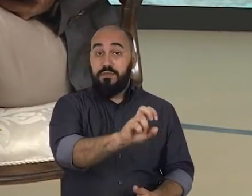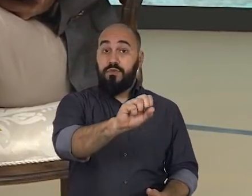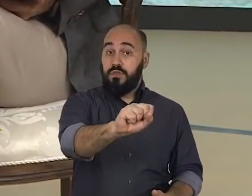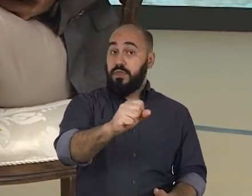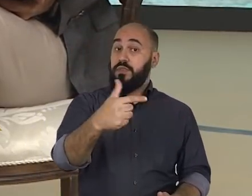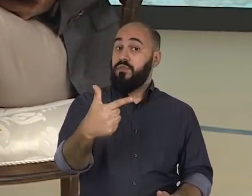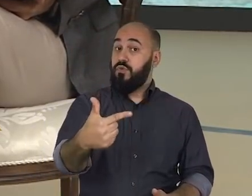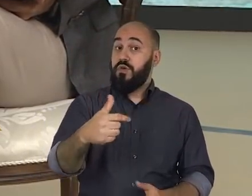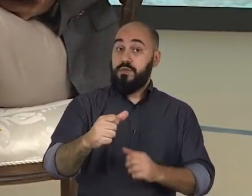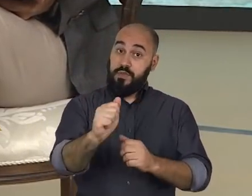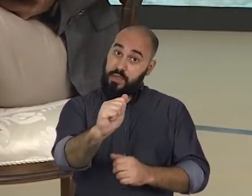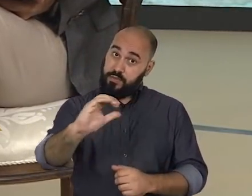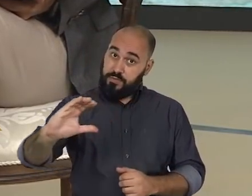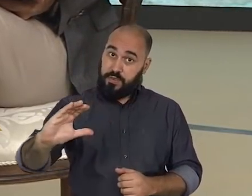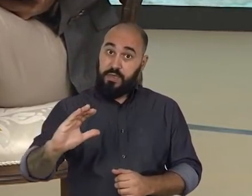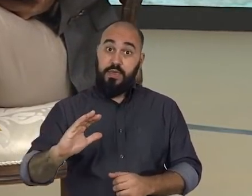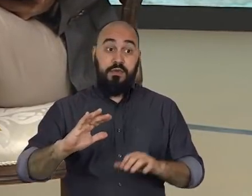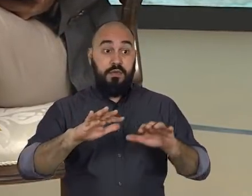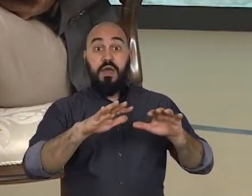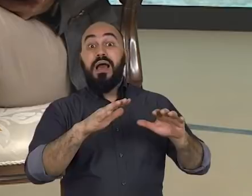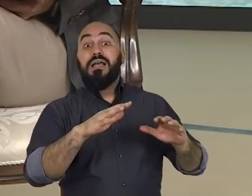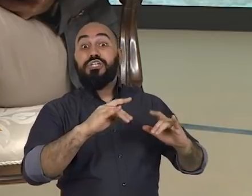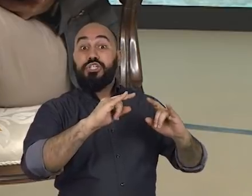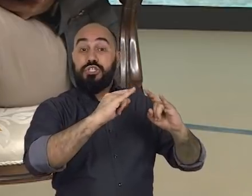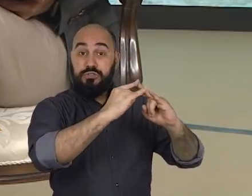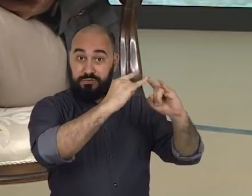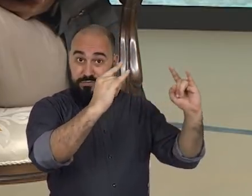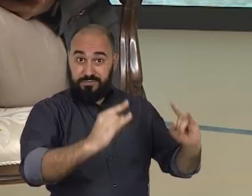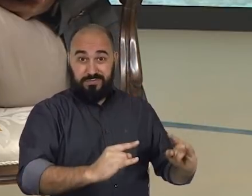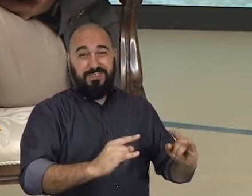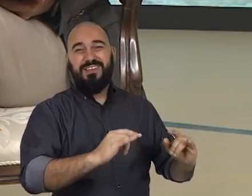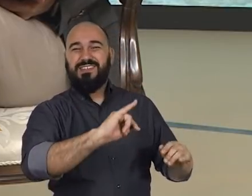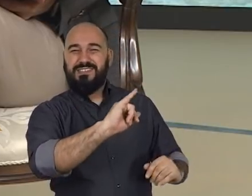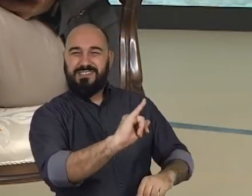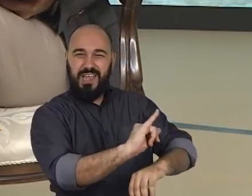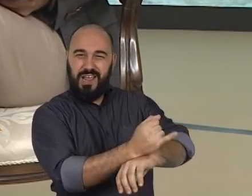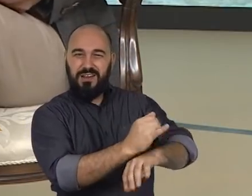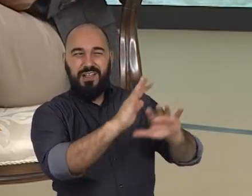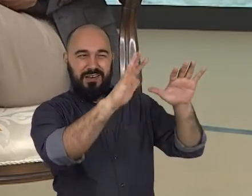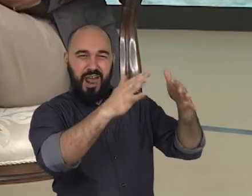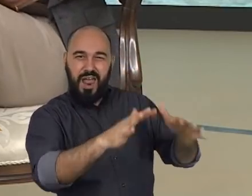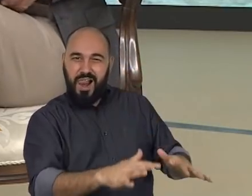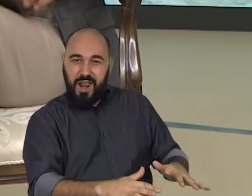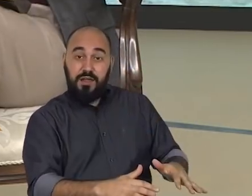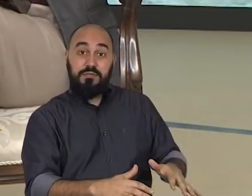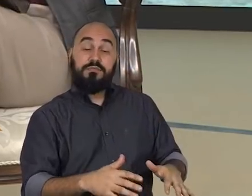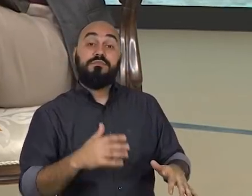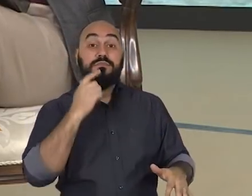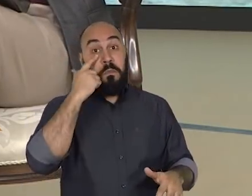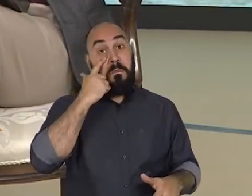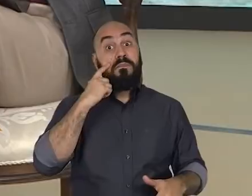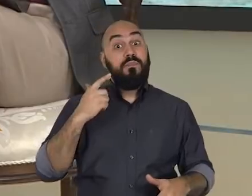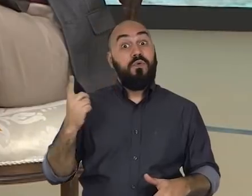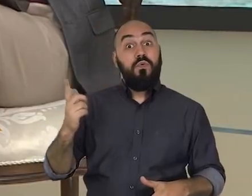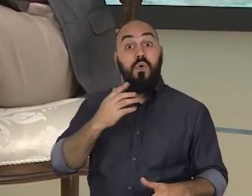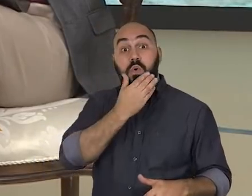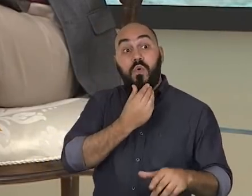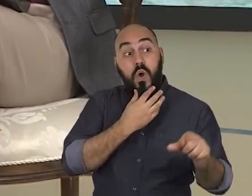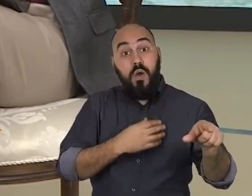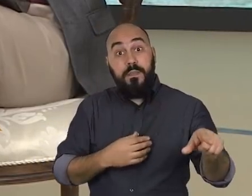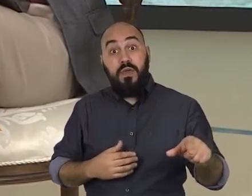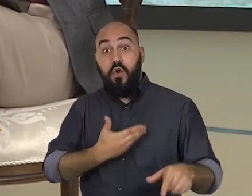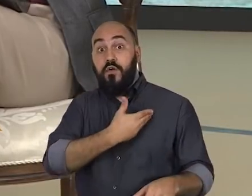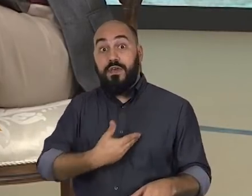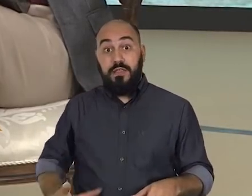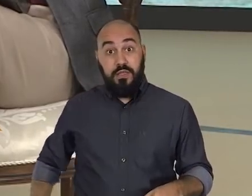da cidade de Jerusalém e do templo, e também após a morte de Gedalias, que era governador de Judá sob a